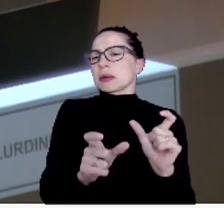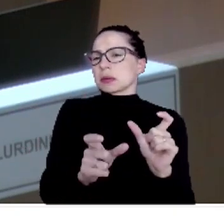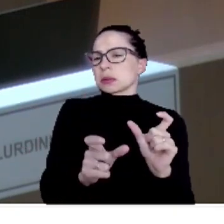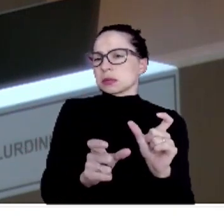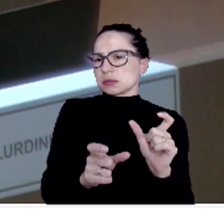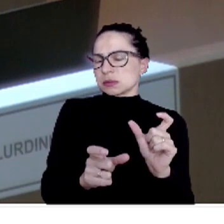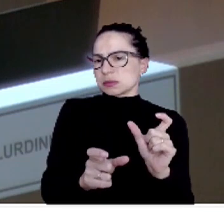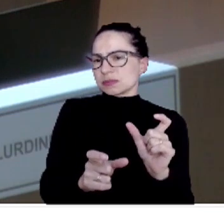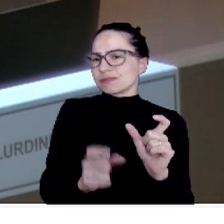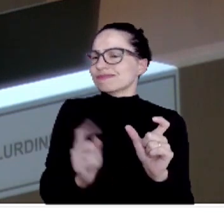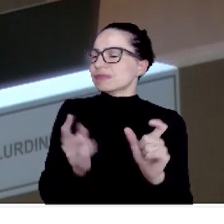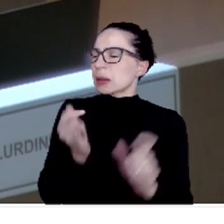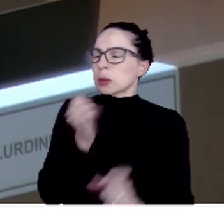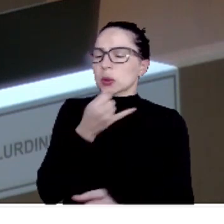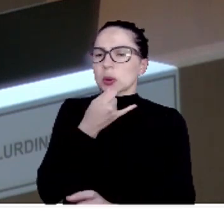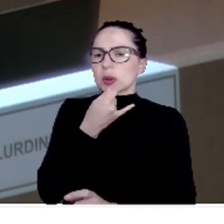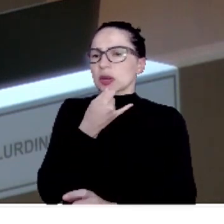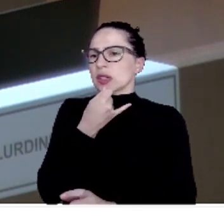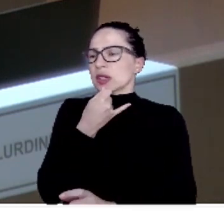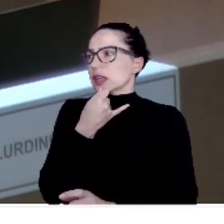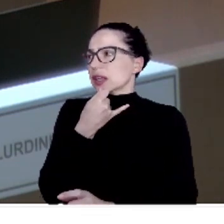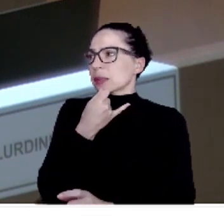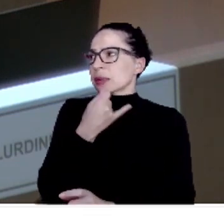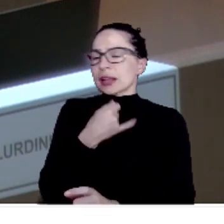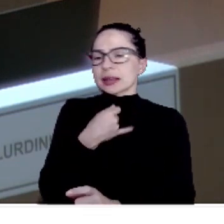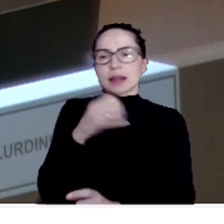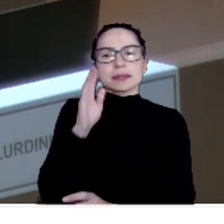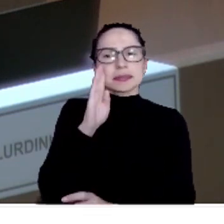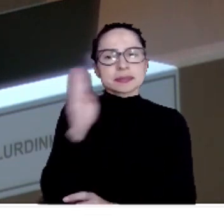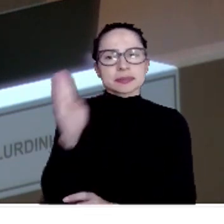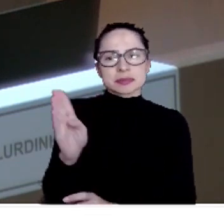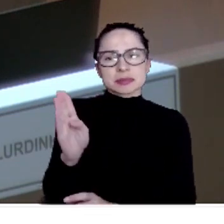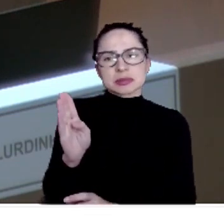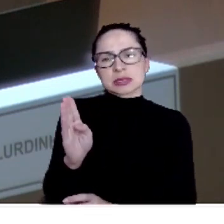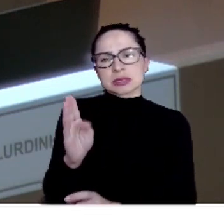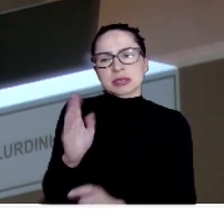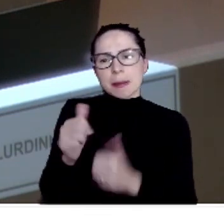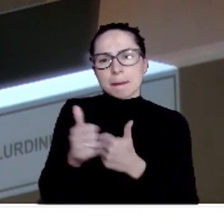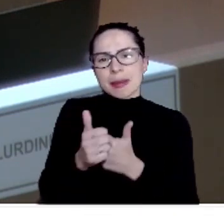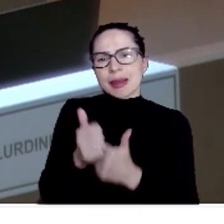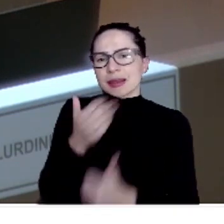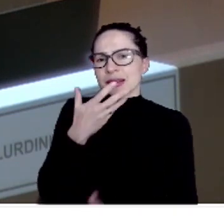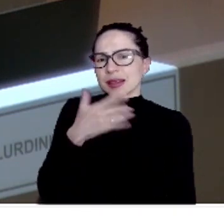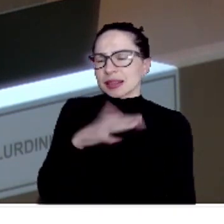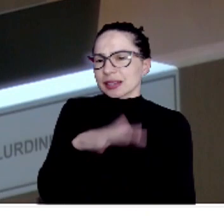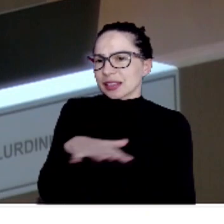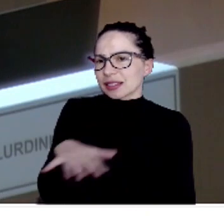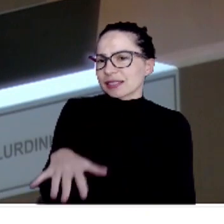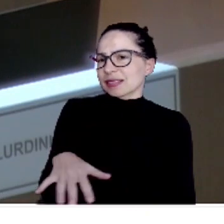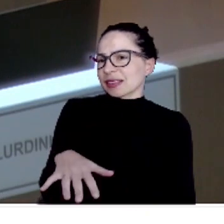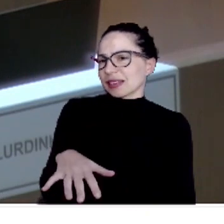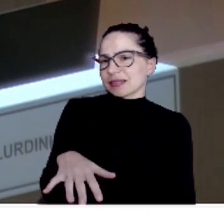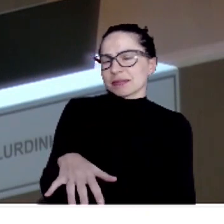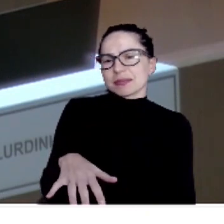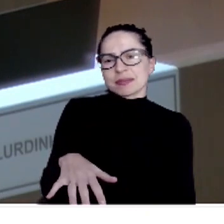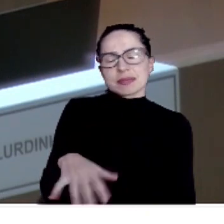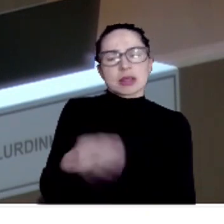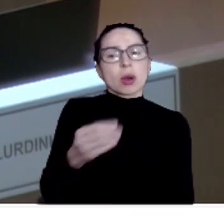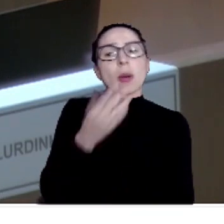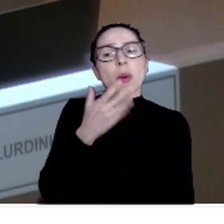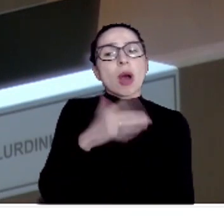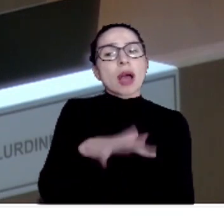muito triste. E, principalmente, gente, perto da criança. O que essa criança vai levar